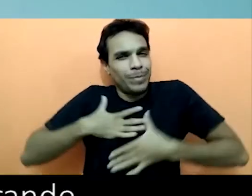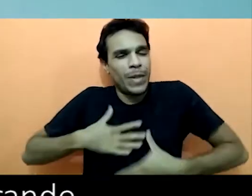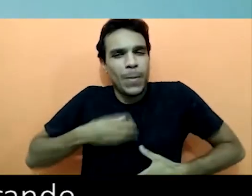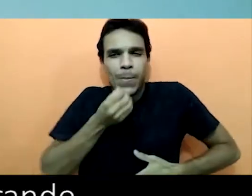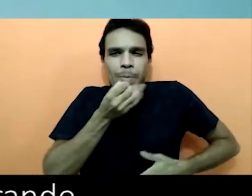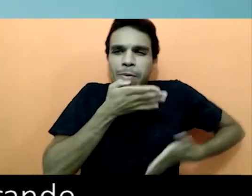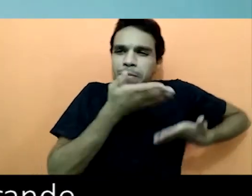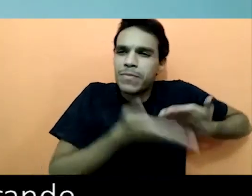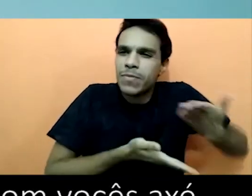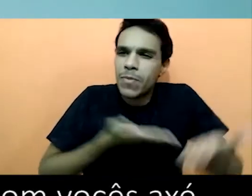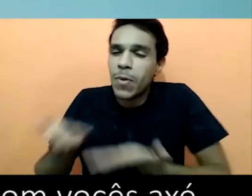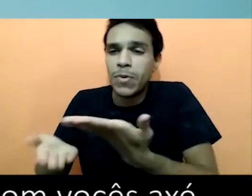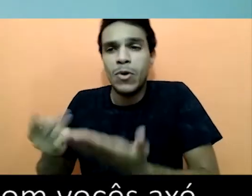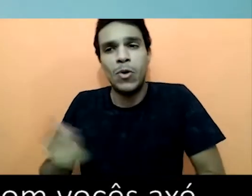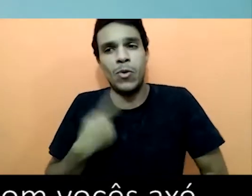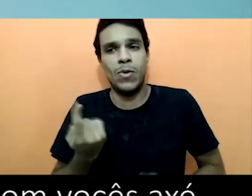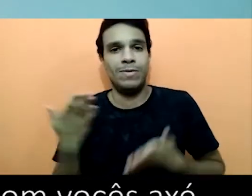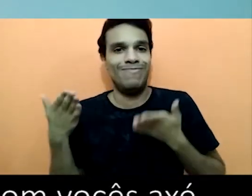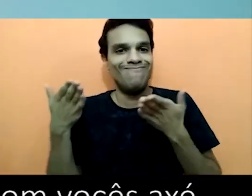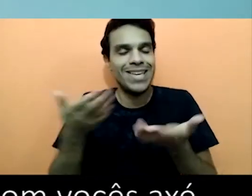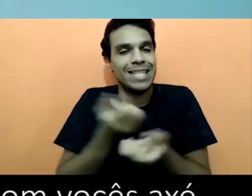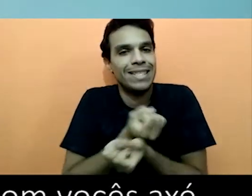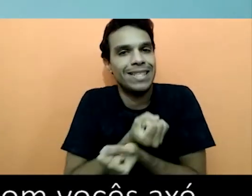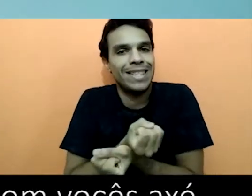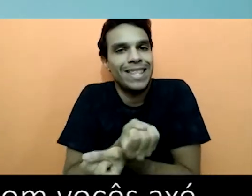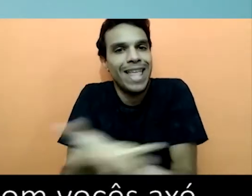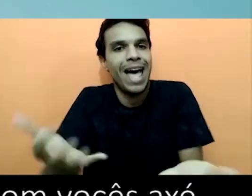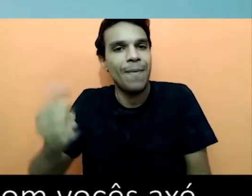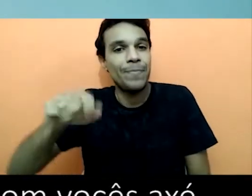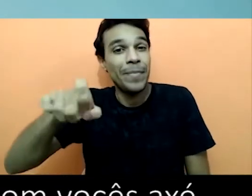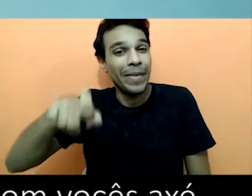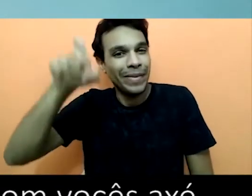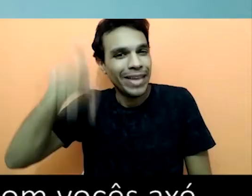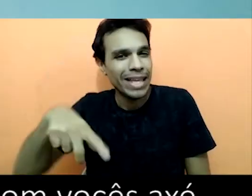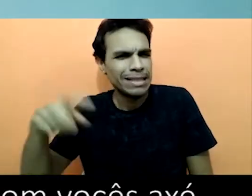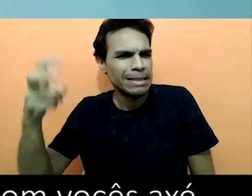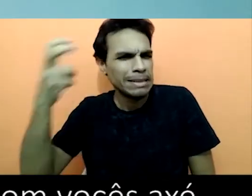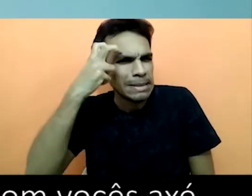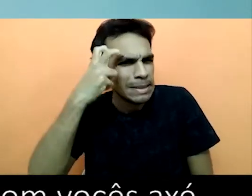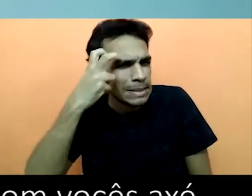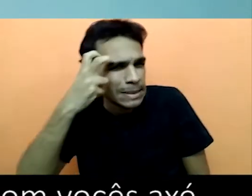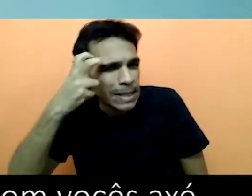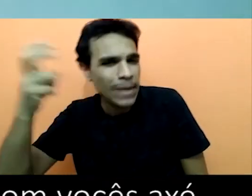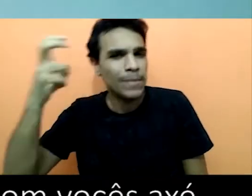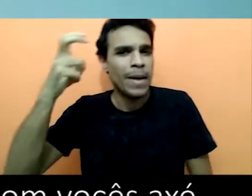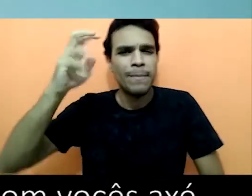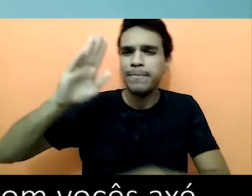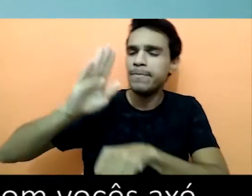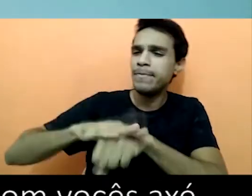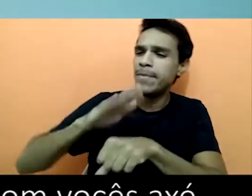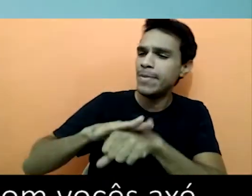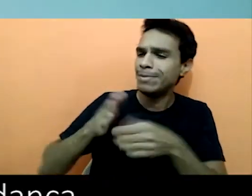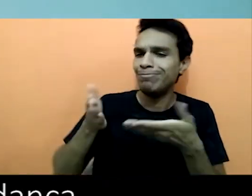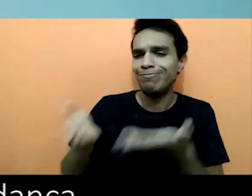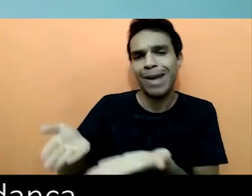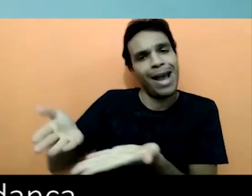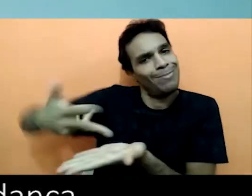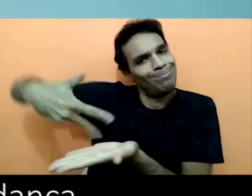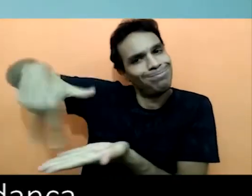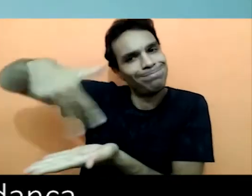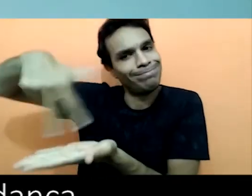vivendo, com grande estima e solidariedade, viemos partilhar com vocês axé